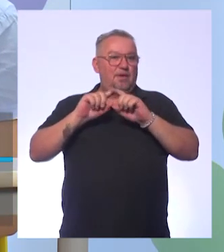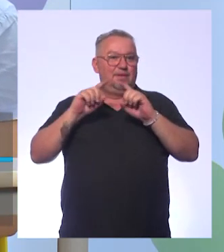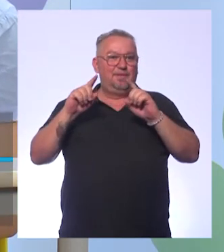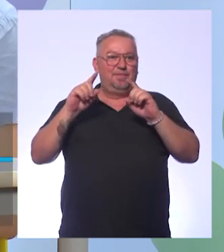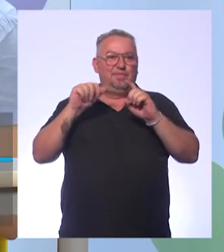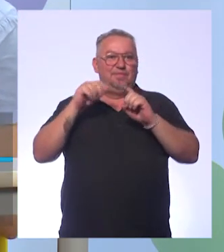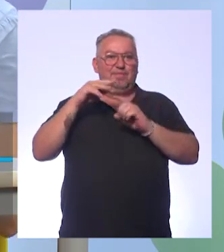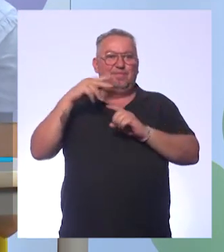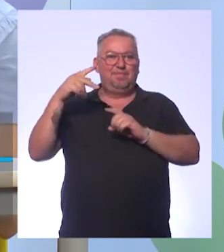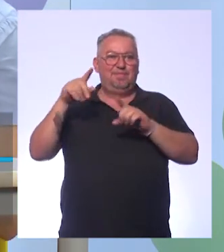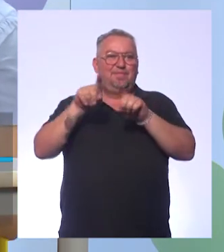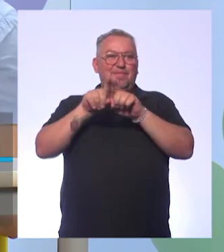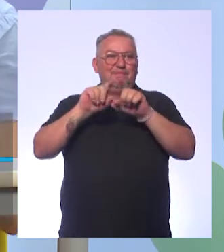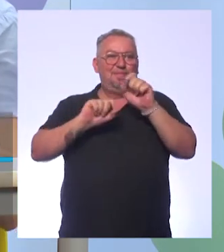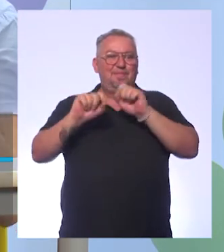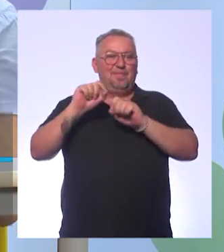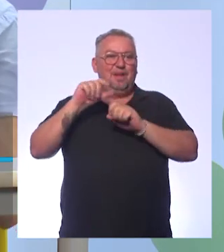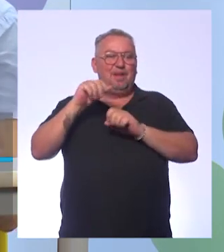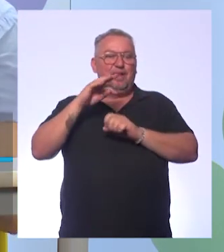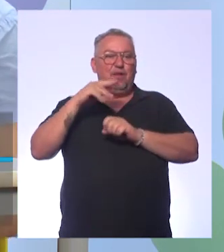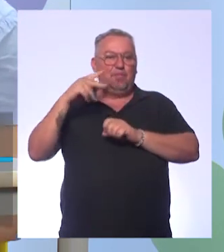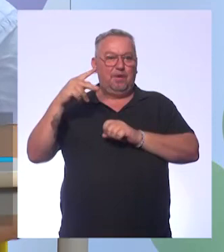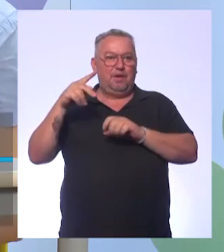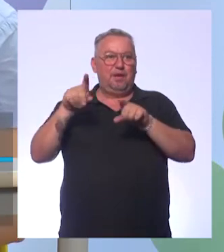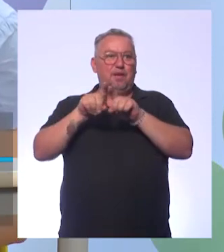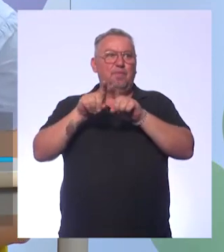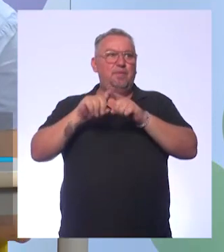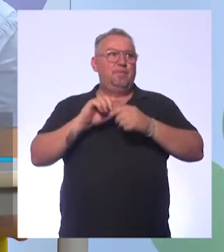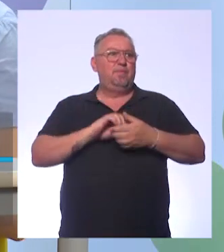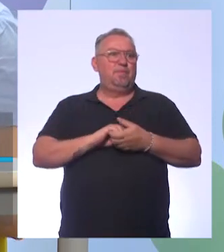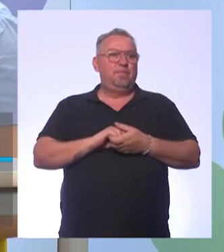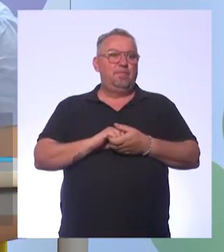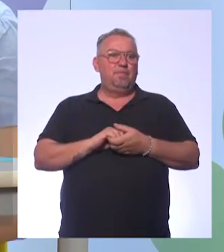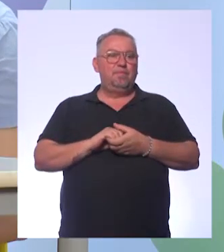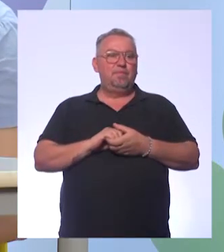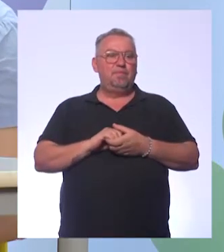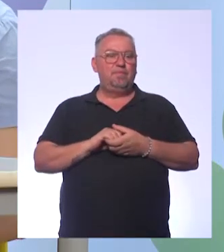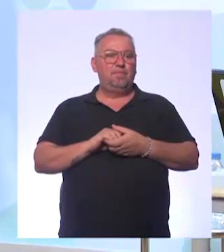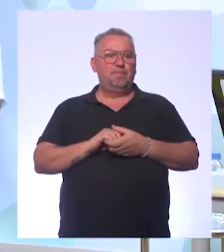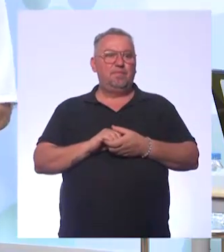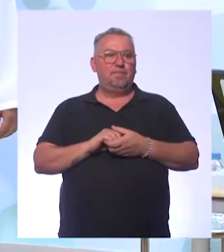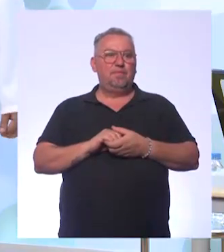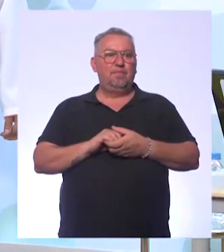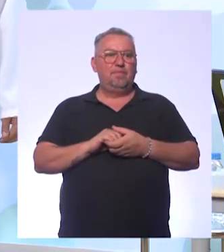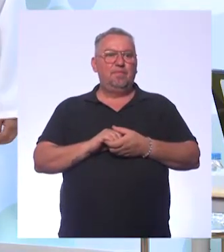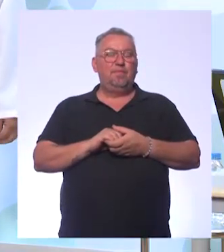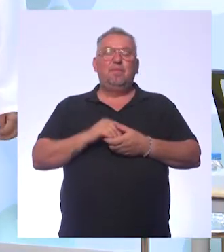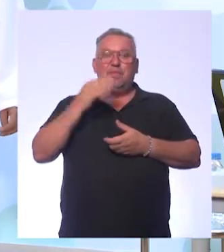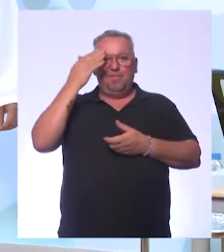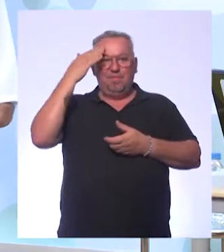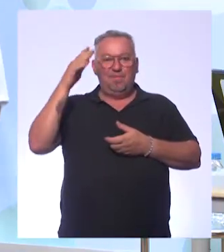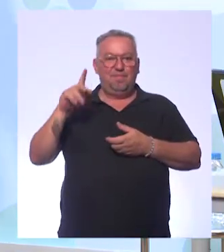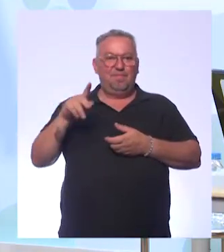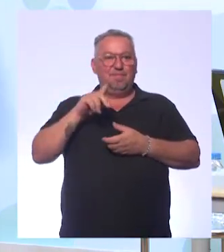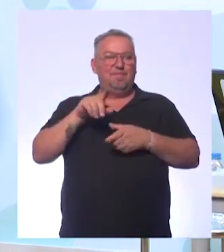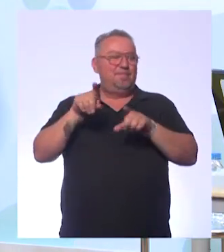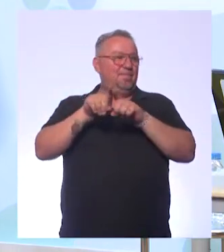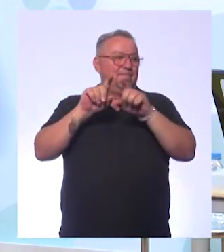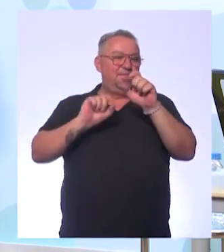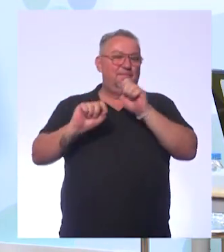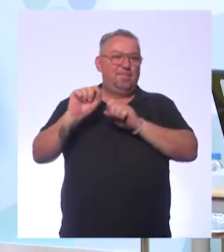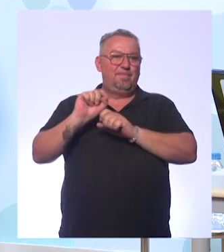né? Parte de Uhum. restauração de ATP, produção Sim. de ATP, né? Muito bem, obrigado, professora. Então,